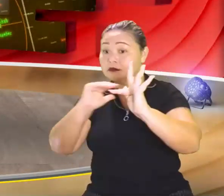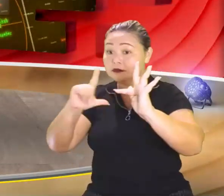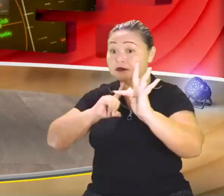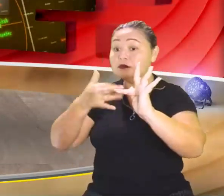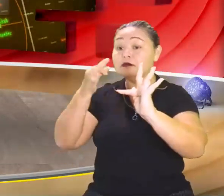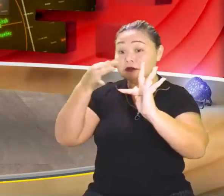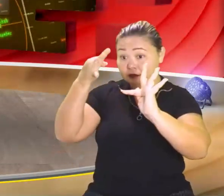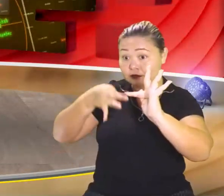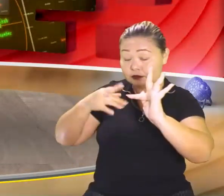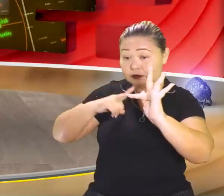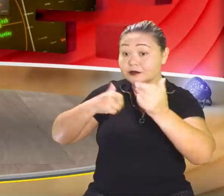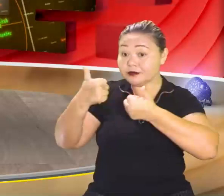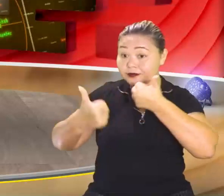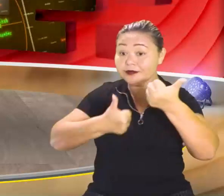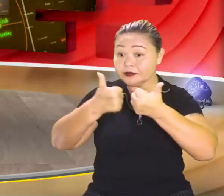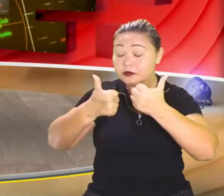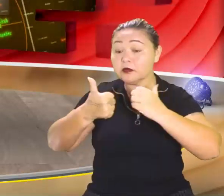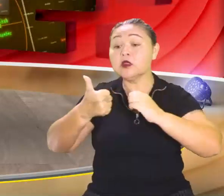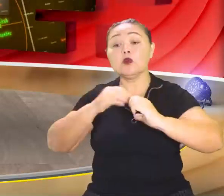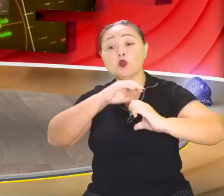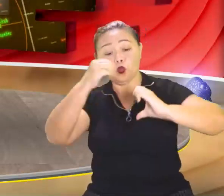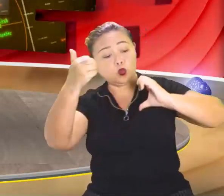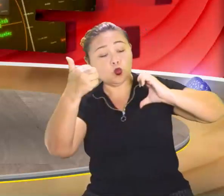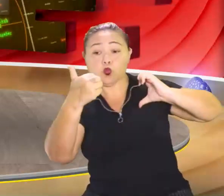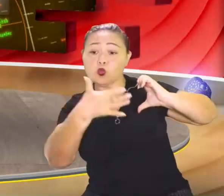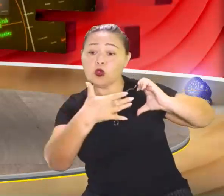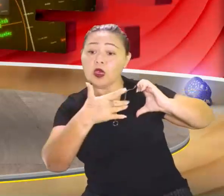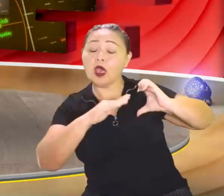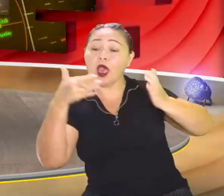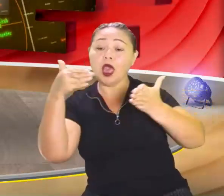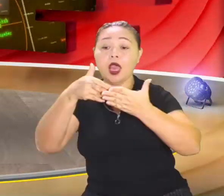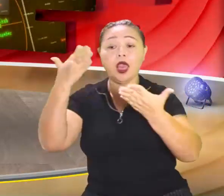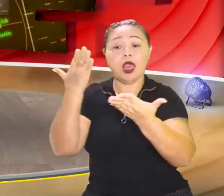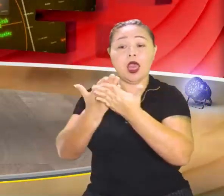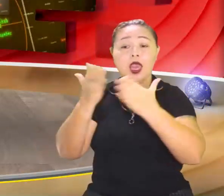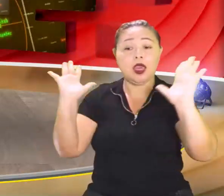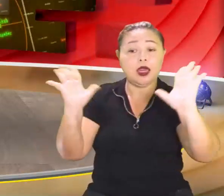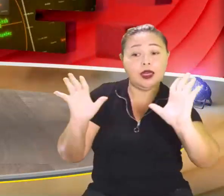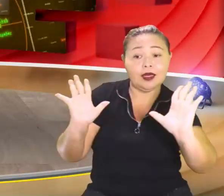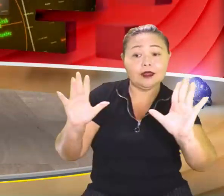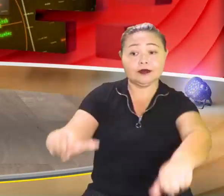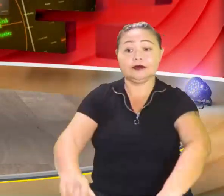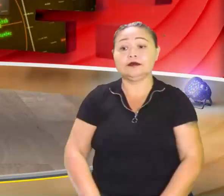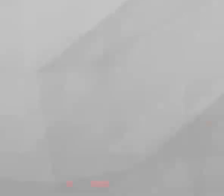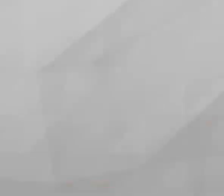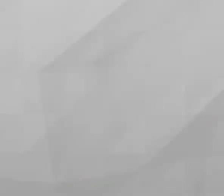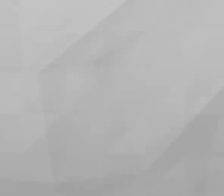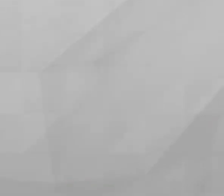cartesiano, certinho? Certo. Beleza? Então, aquele beijo no coração, até a próxima aula. Tchau, tchau.